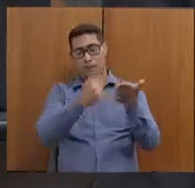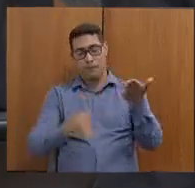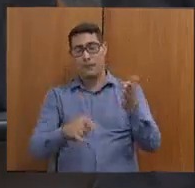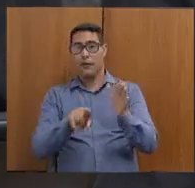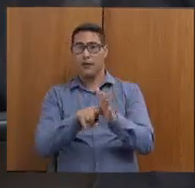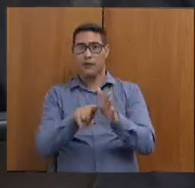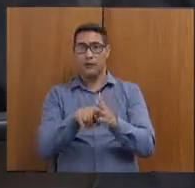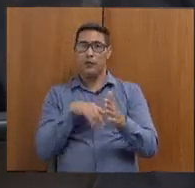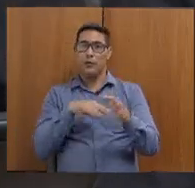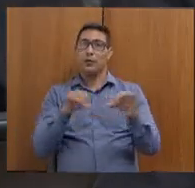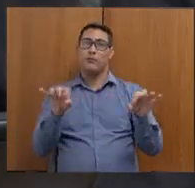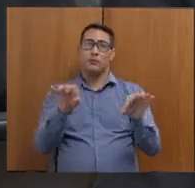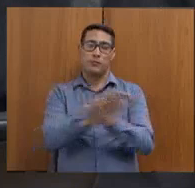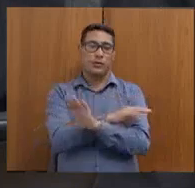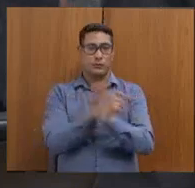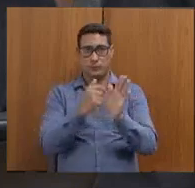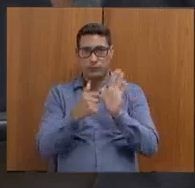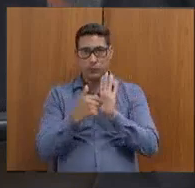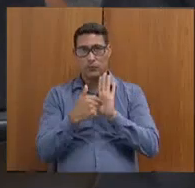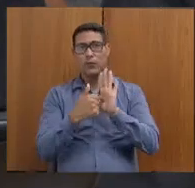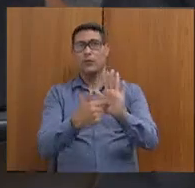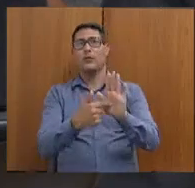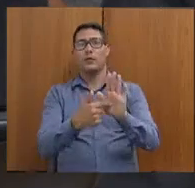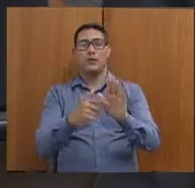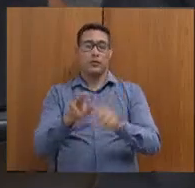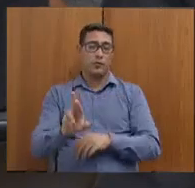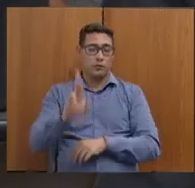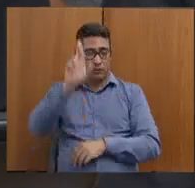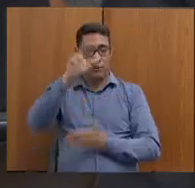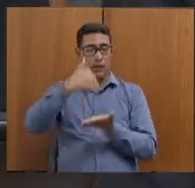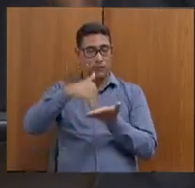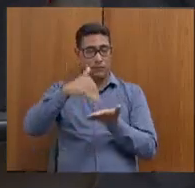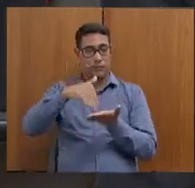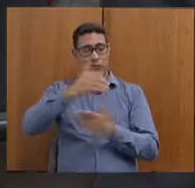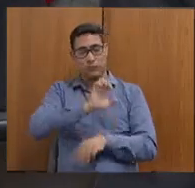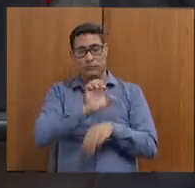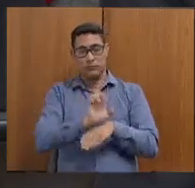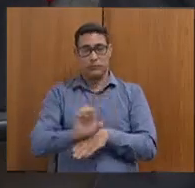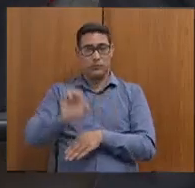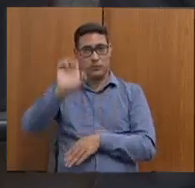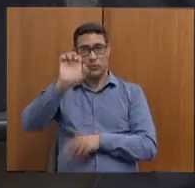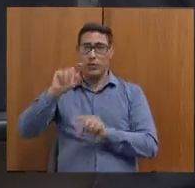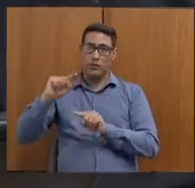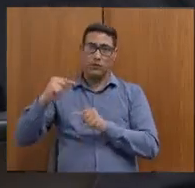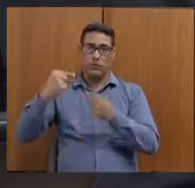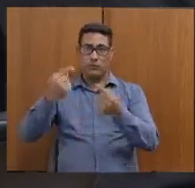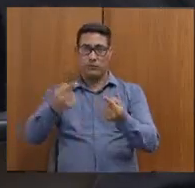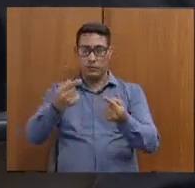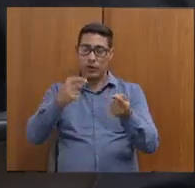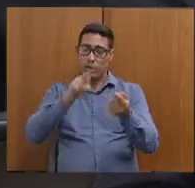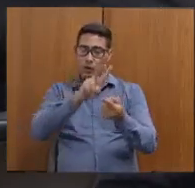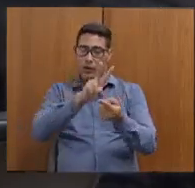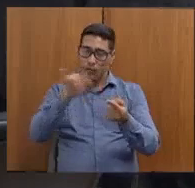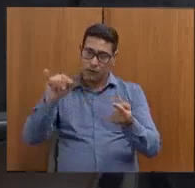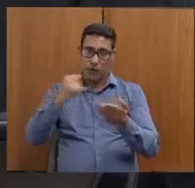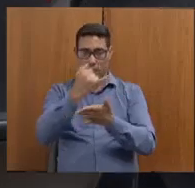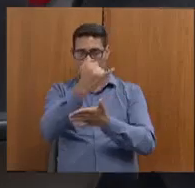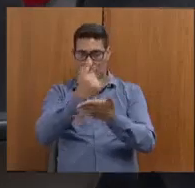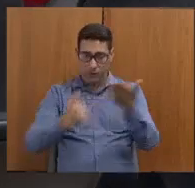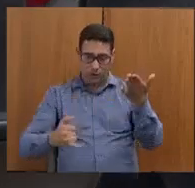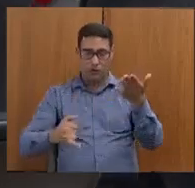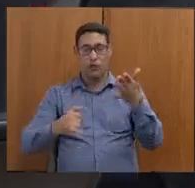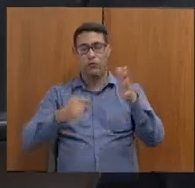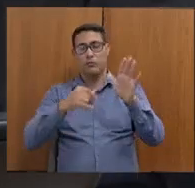Encerrada a exposição inicial da autoridade estadual, a ordem de interpelação seguirá a ordem de